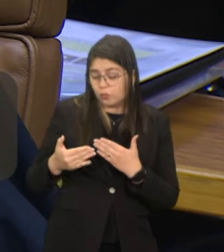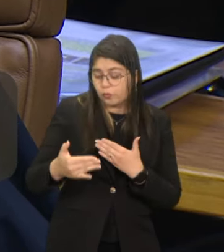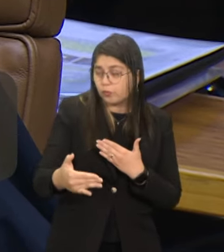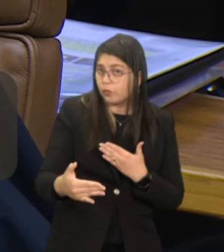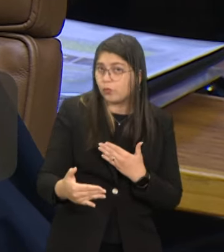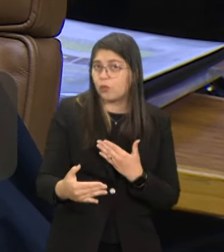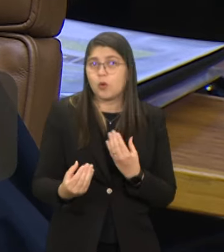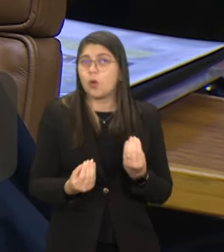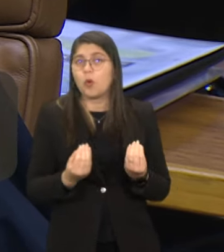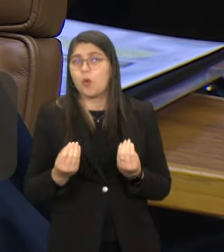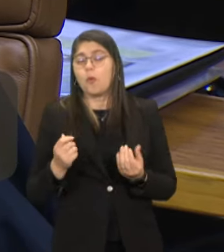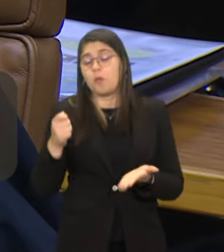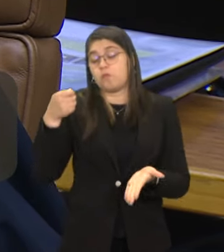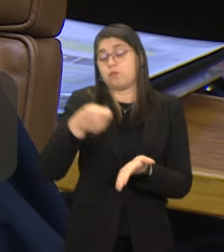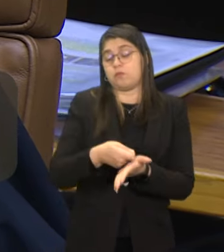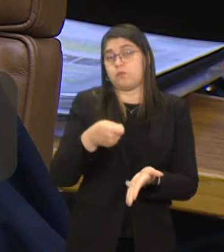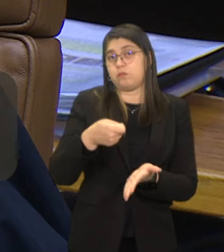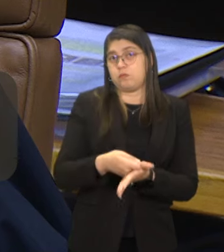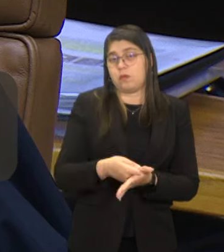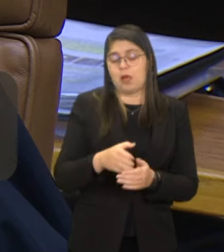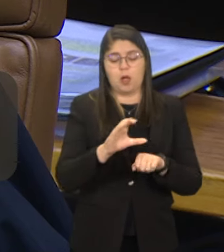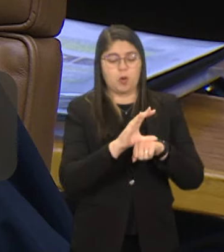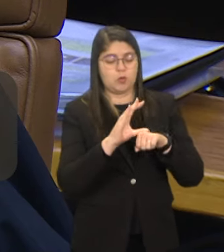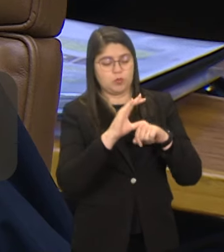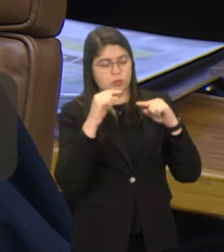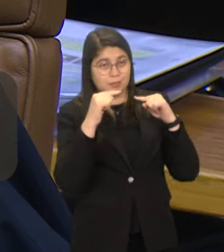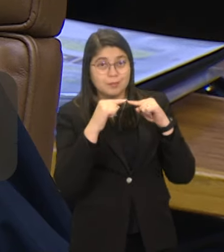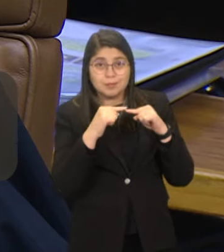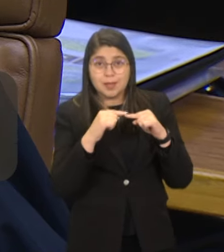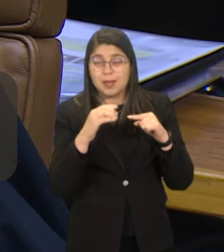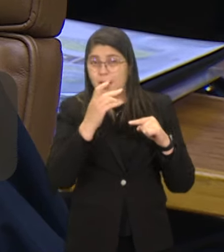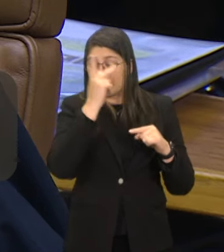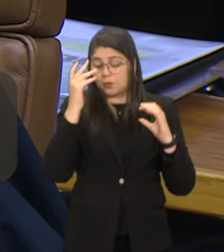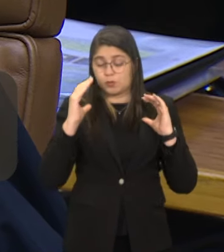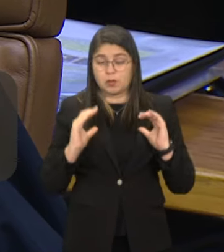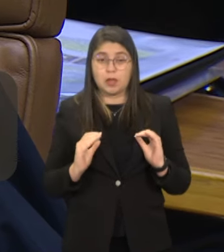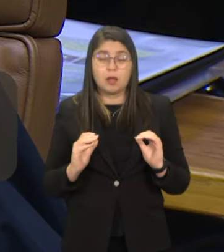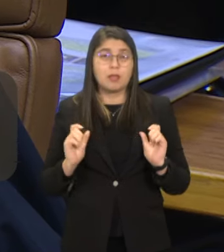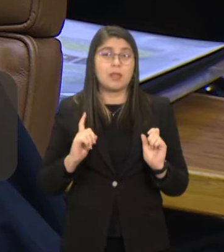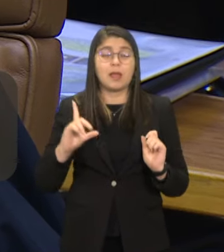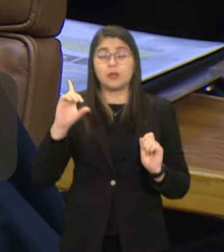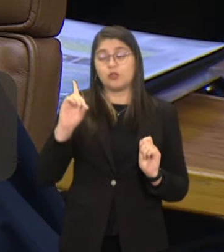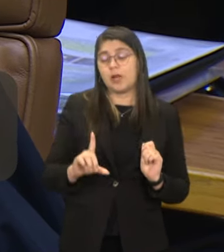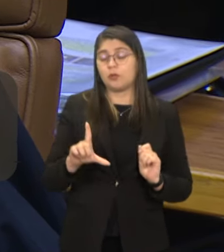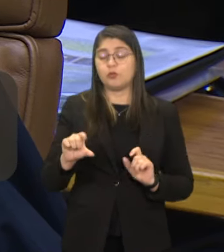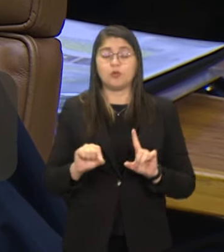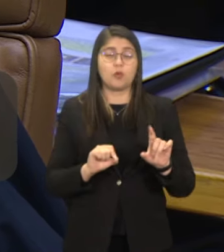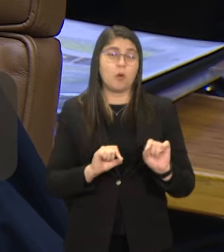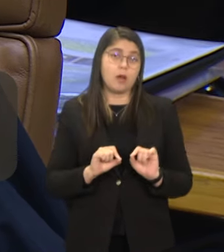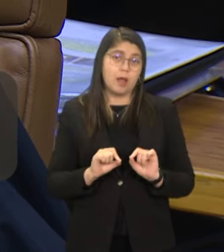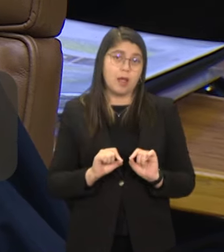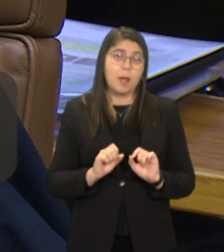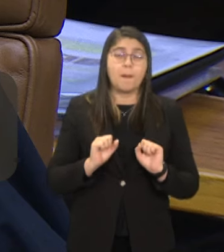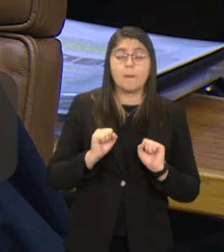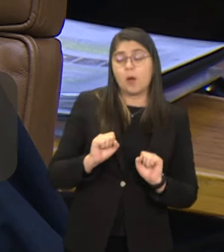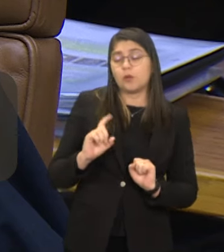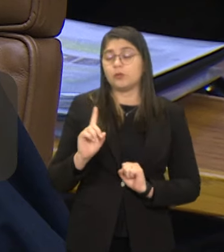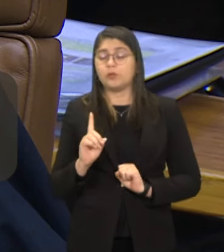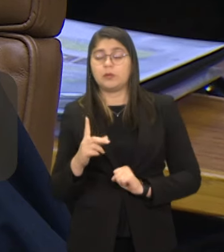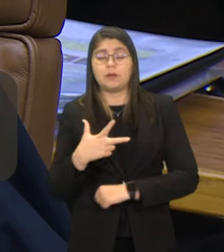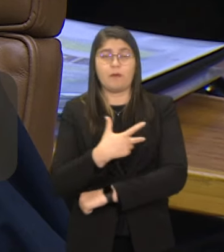como se impor, à luz da Constituição, que os cidadãos não possam, ao menos, ter o direito de escolha se podem ou não se